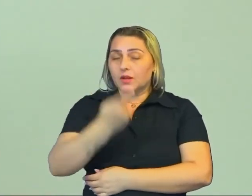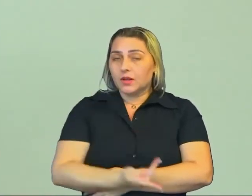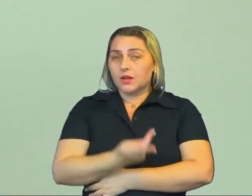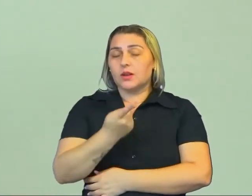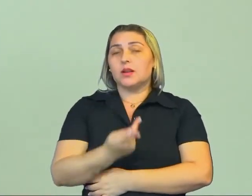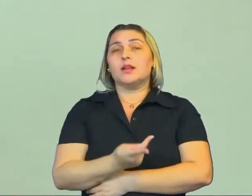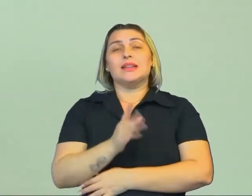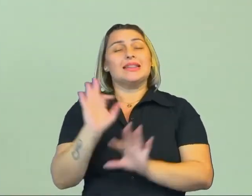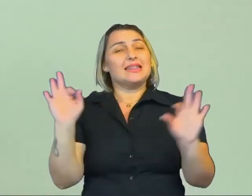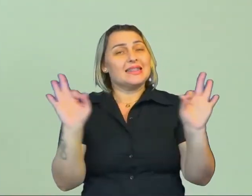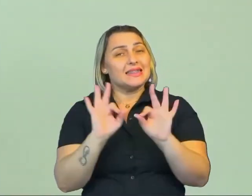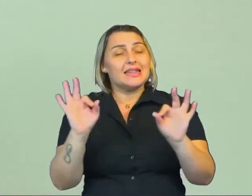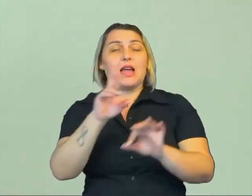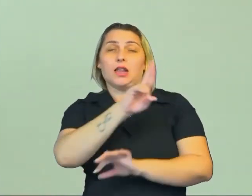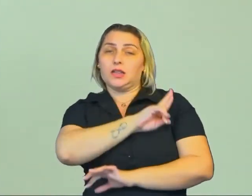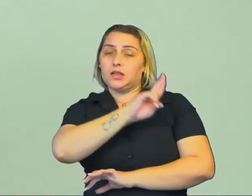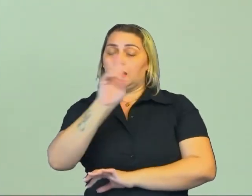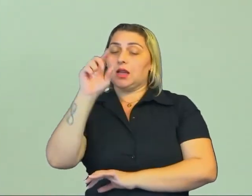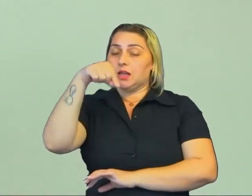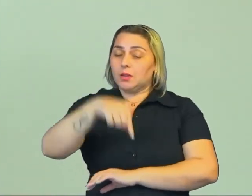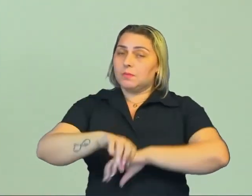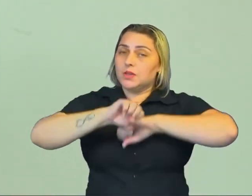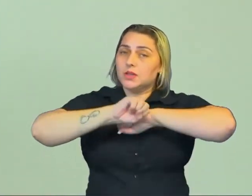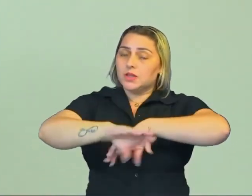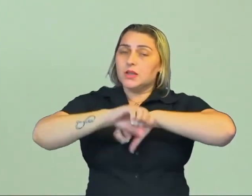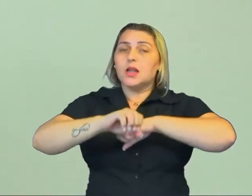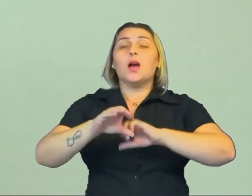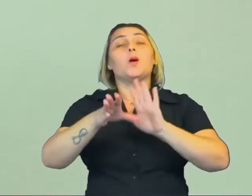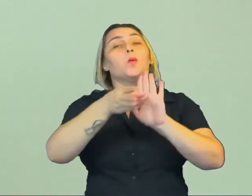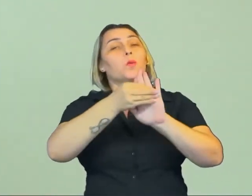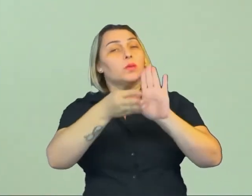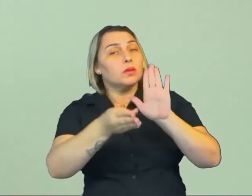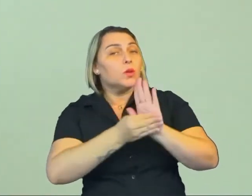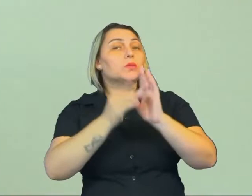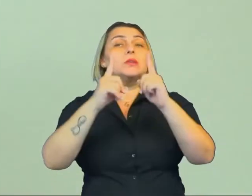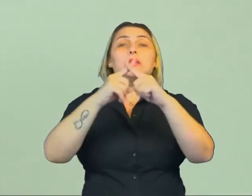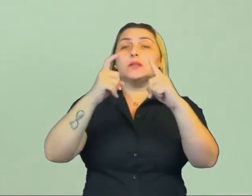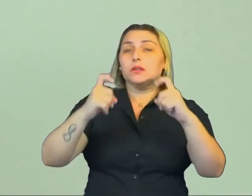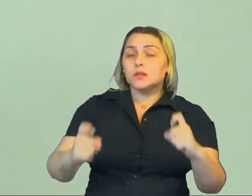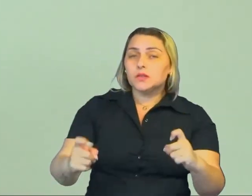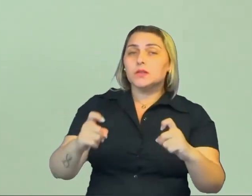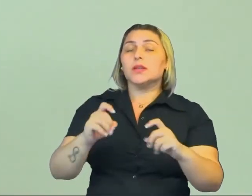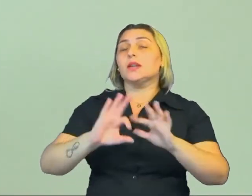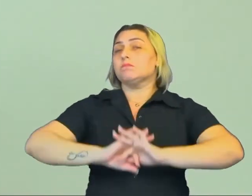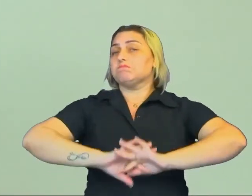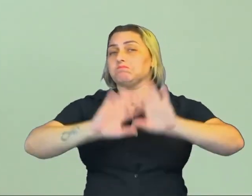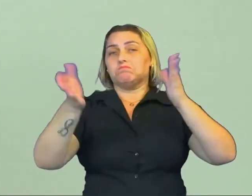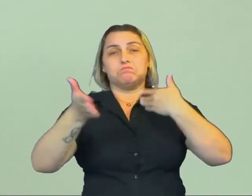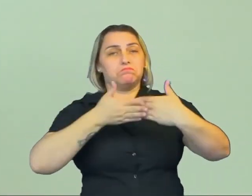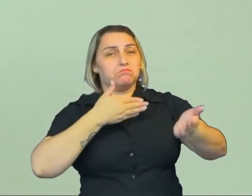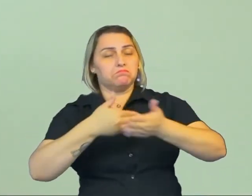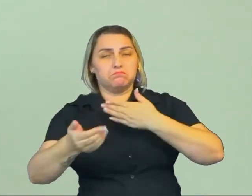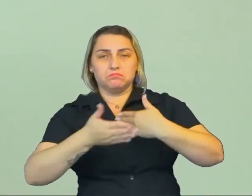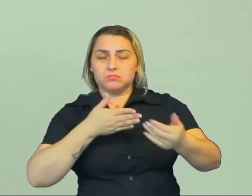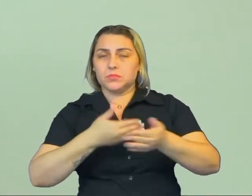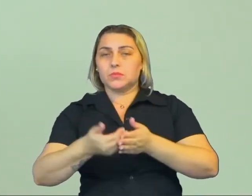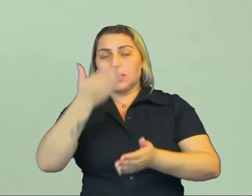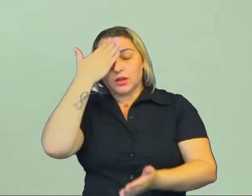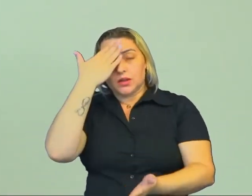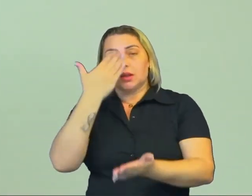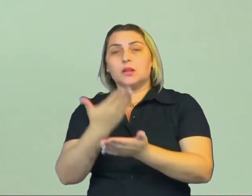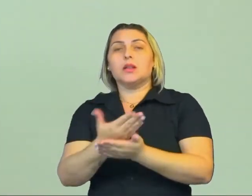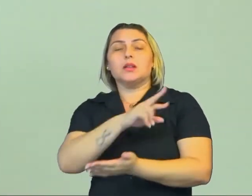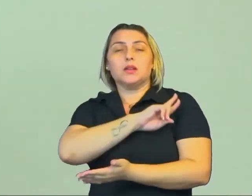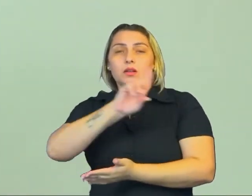fazer apologia a nenhuma religião. Nós estamos aqui para ensinar um conteúdo científico, que independe do seu dogma ou da sua